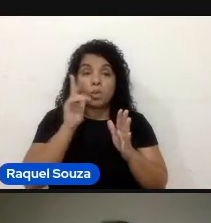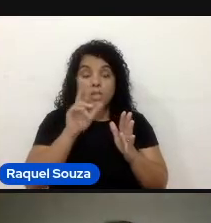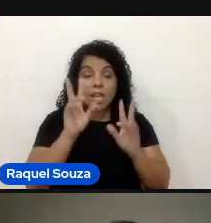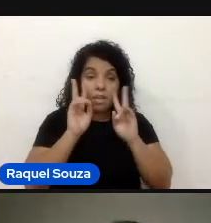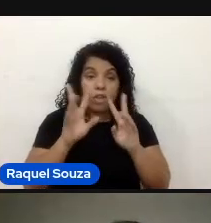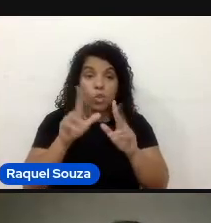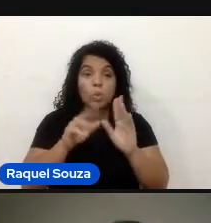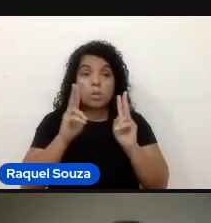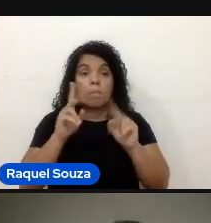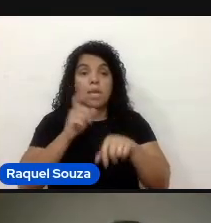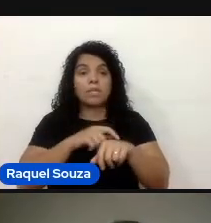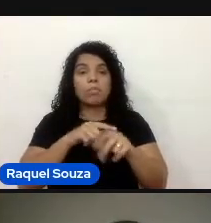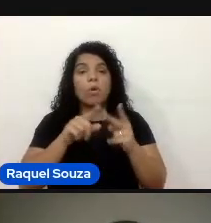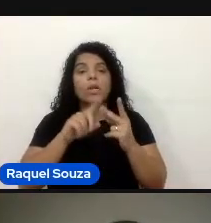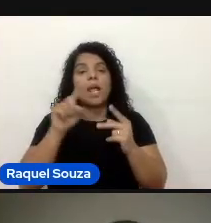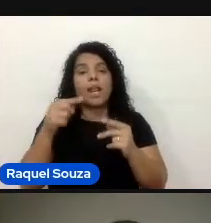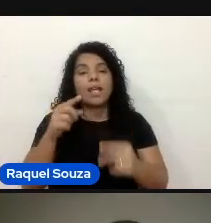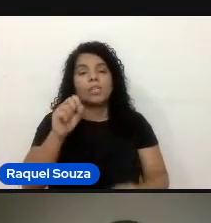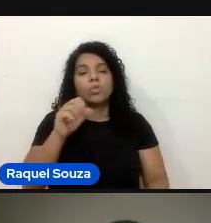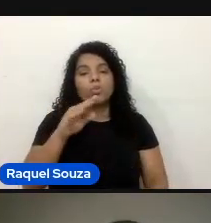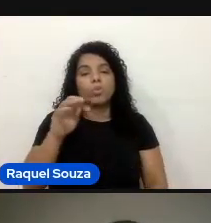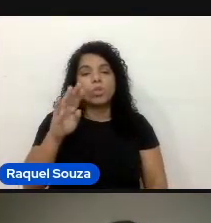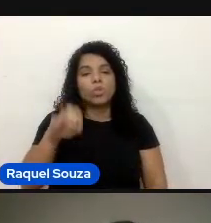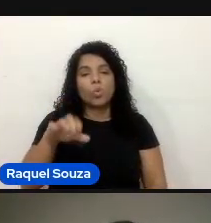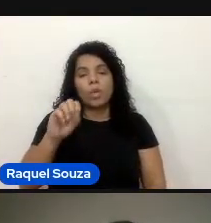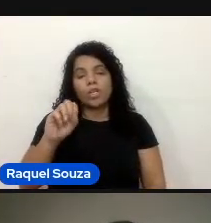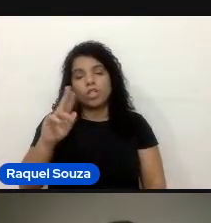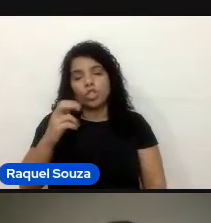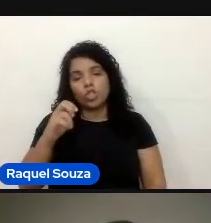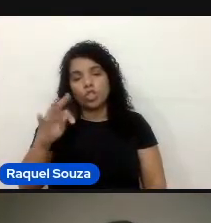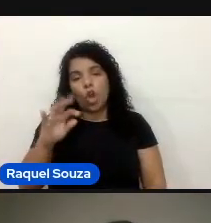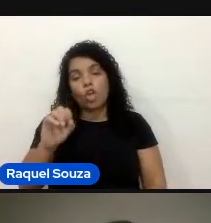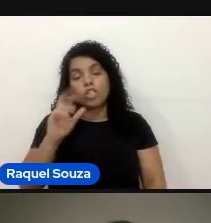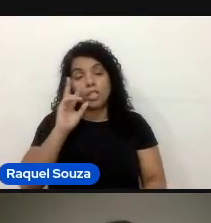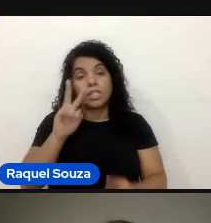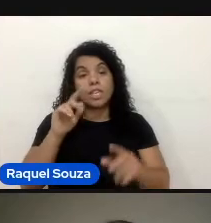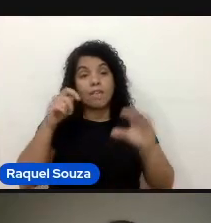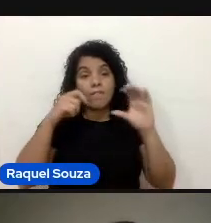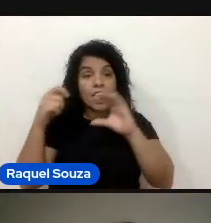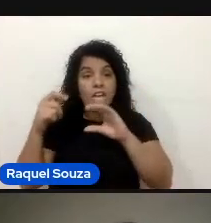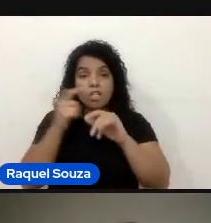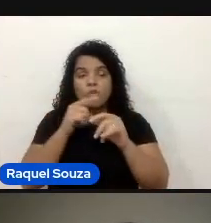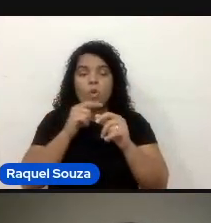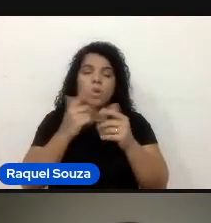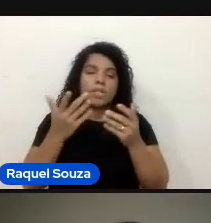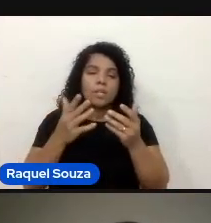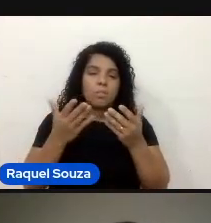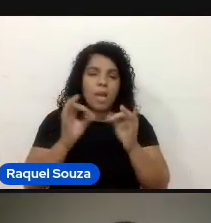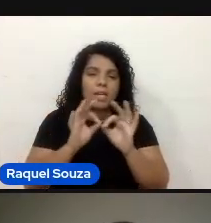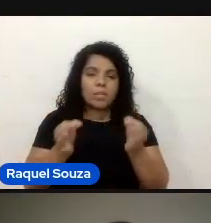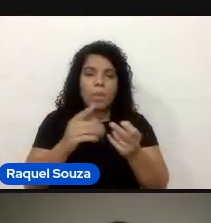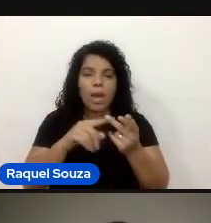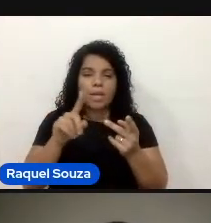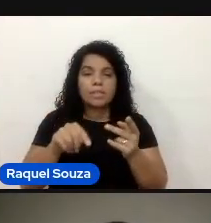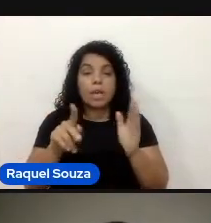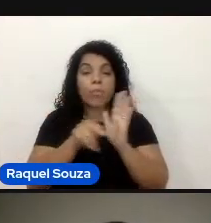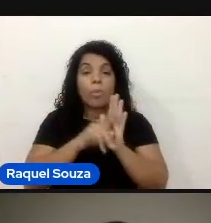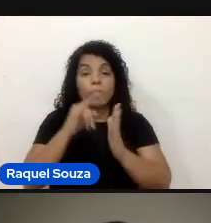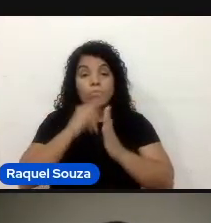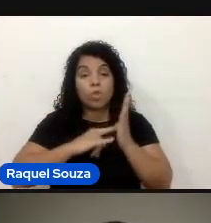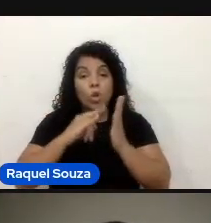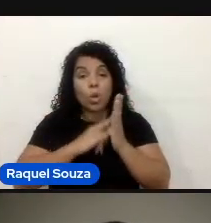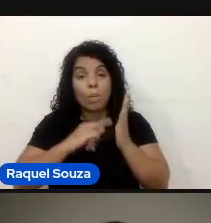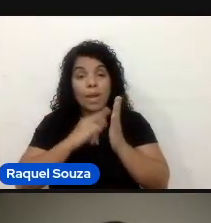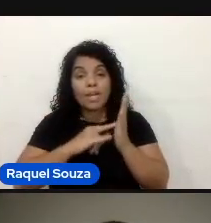de screenshots e vídeos, que são coisas mais básicas. E a própria documentação do Playwright encoraja também o uso de